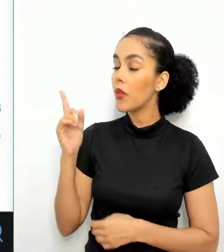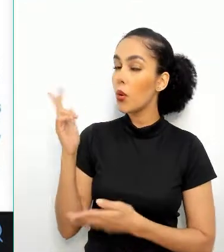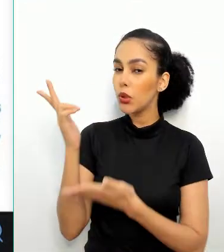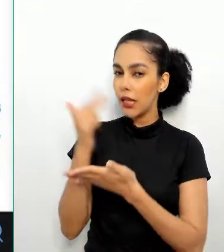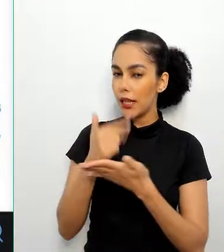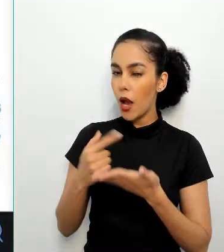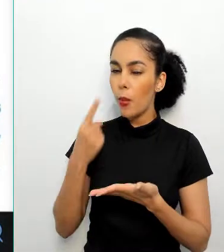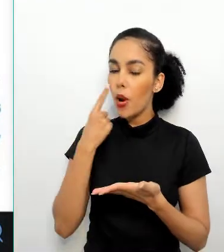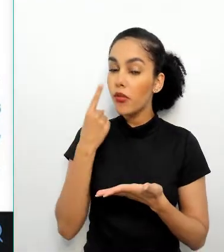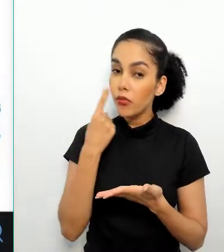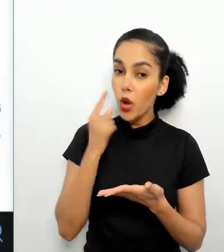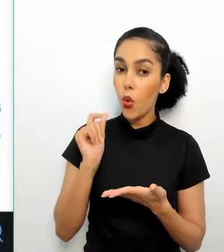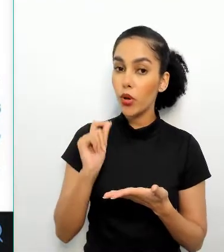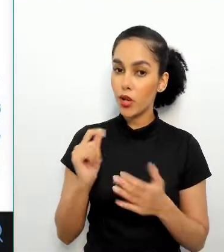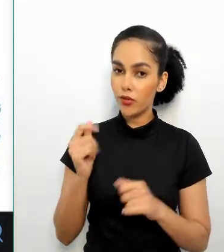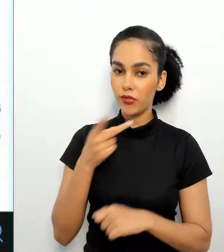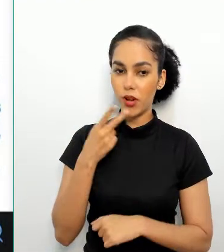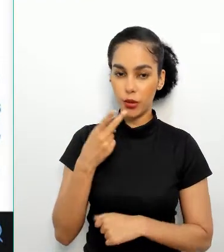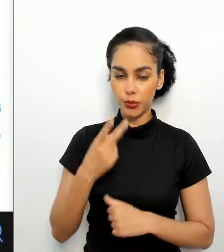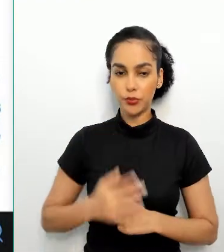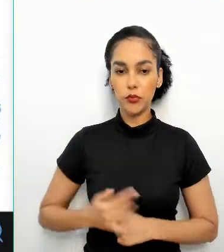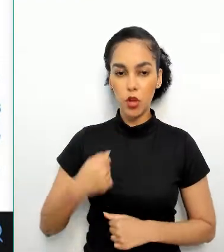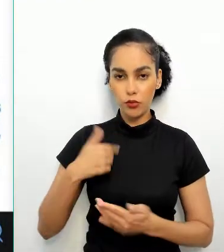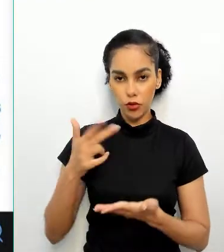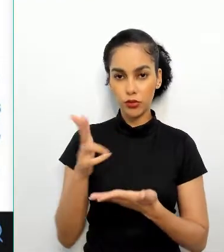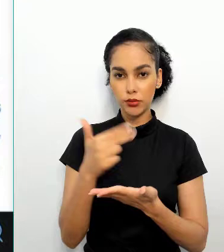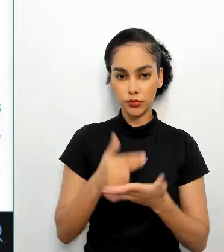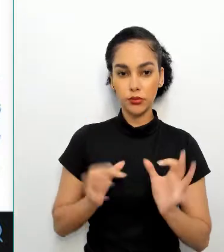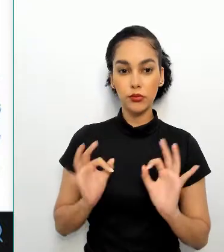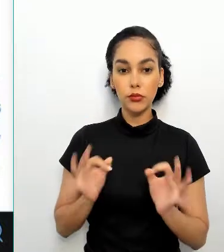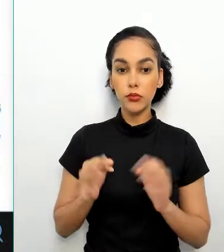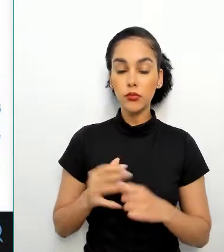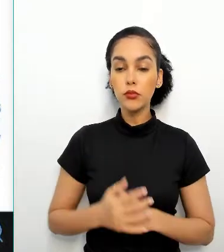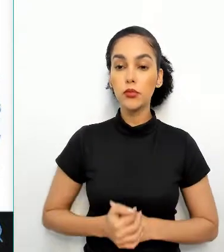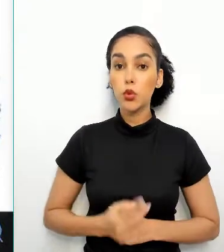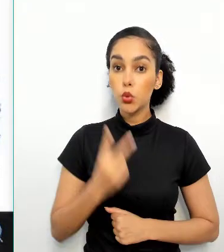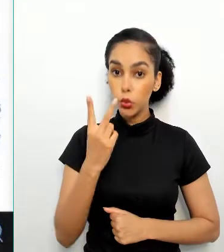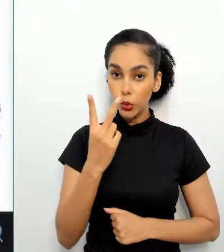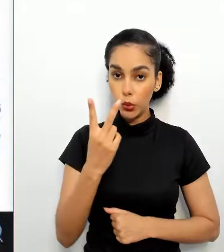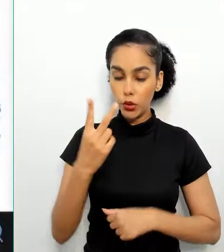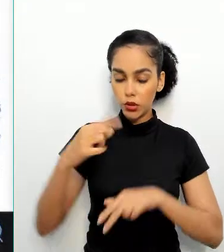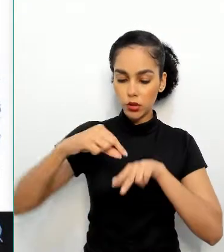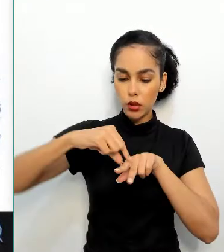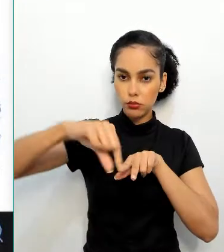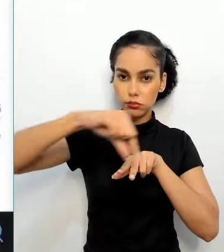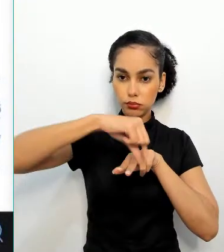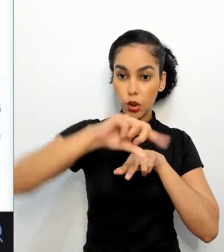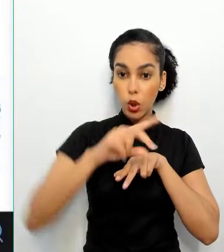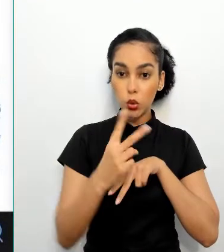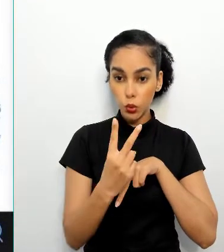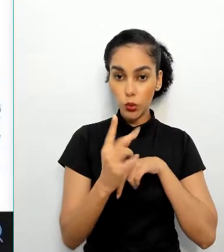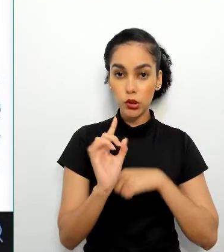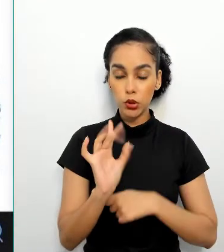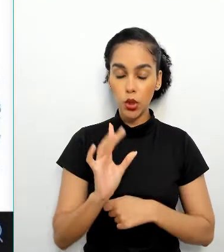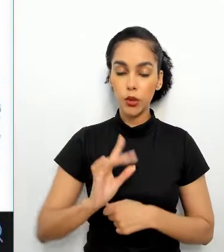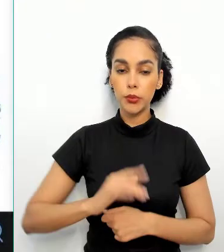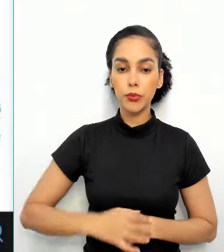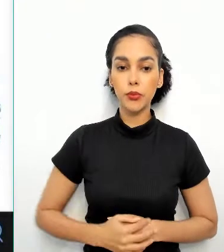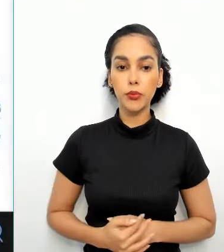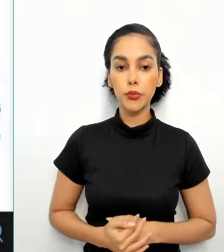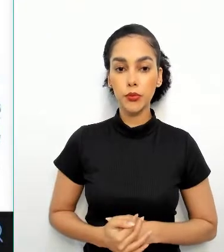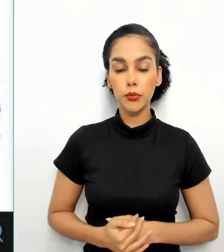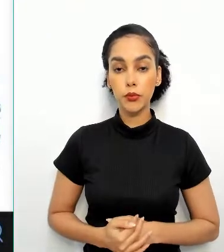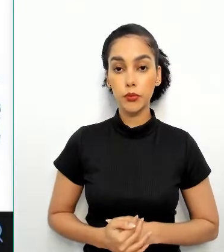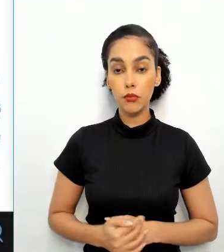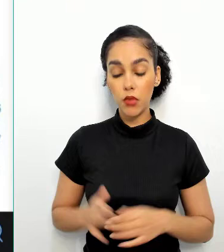desenhos para entender o que foi dito nesse texto. Eu vou fazer aqui o desenho de duas vigas e respeitar a distância de 30 centímetros entre elas. Deixa eu